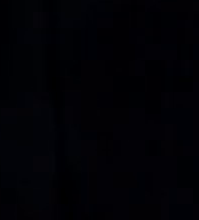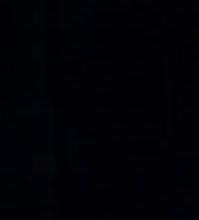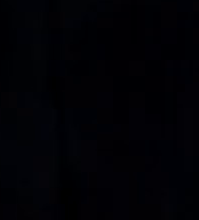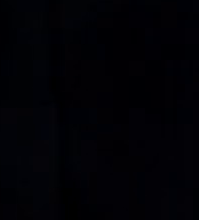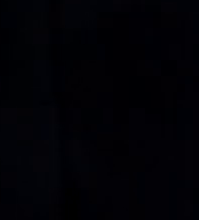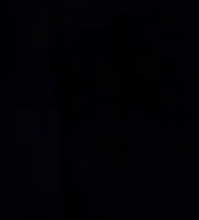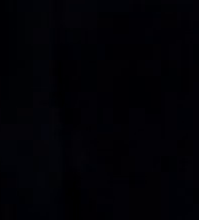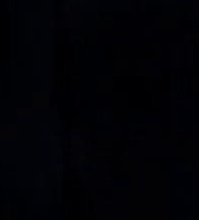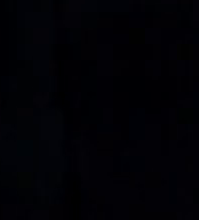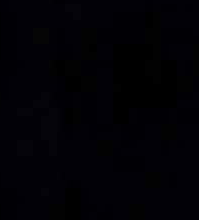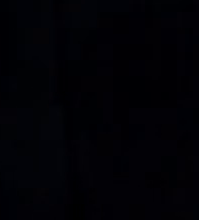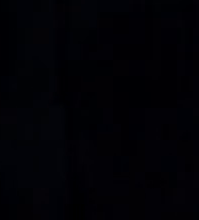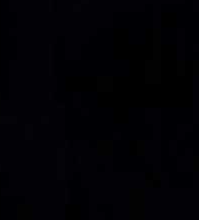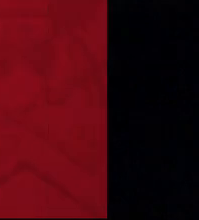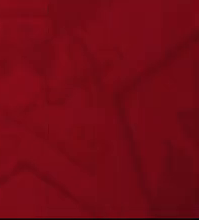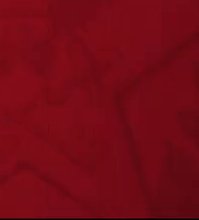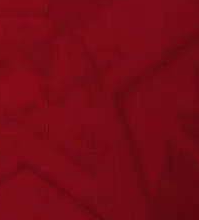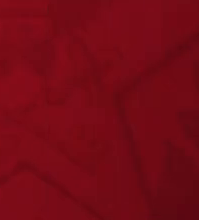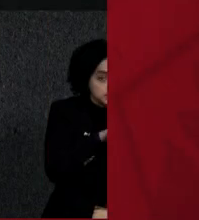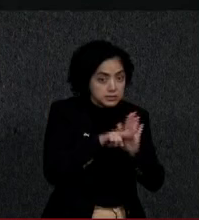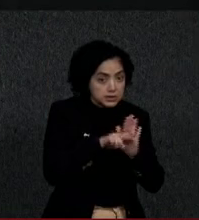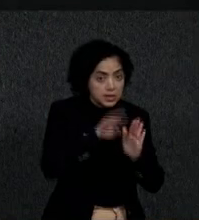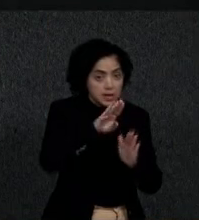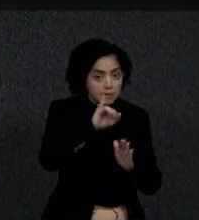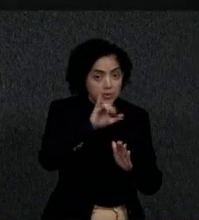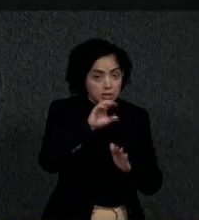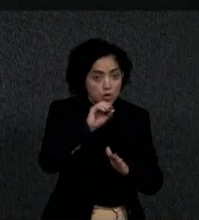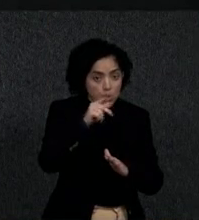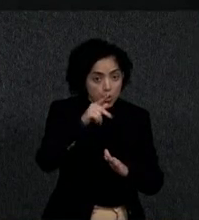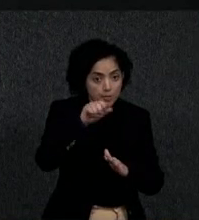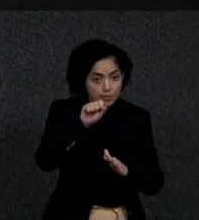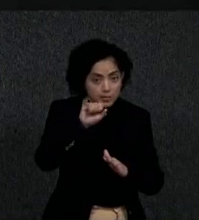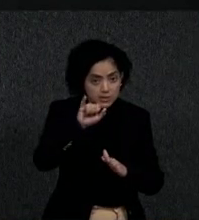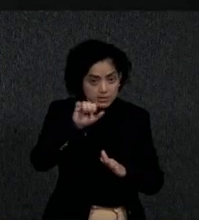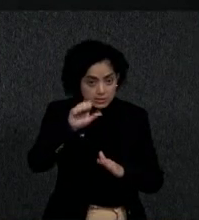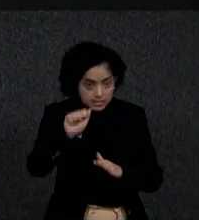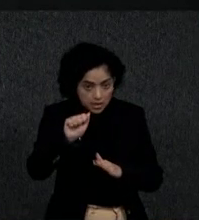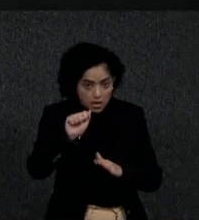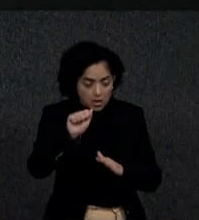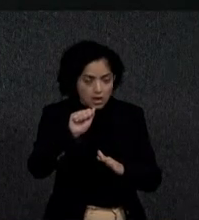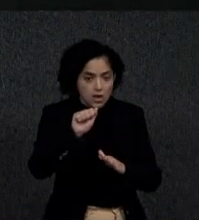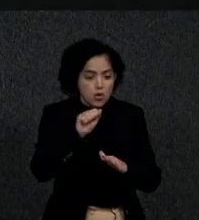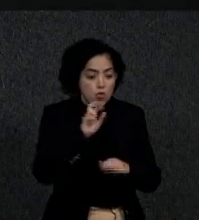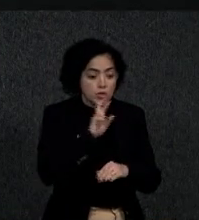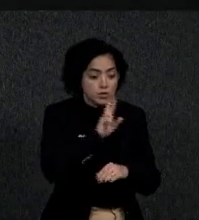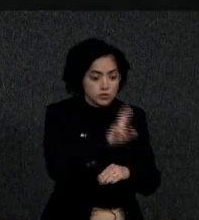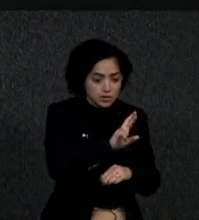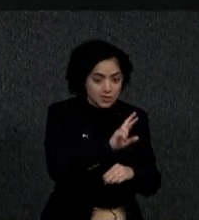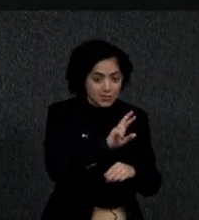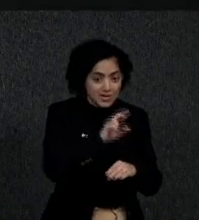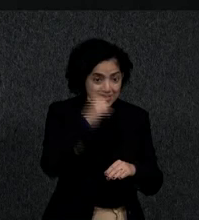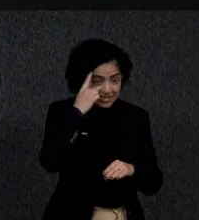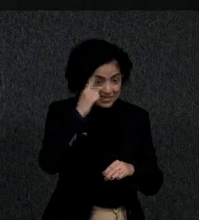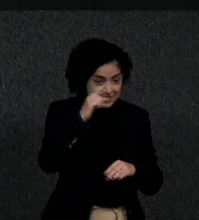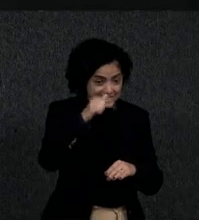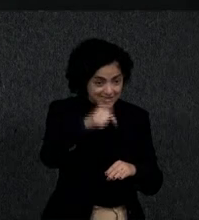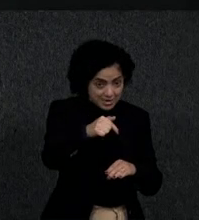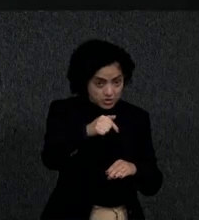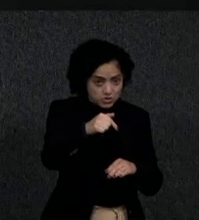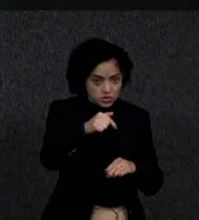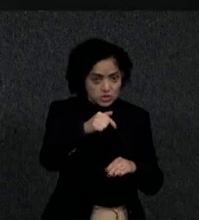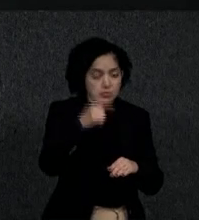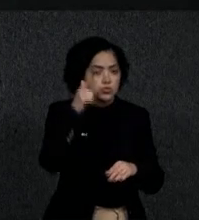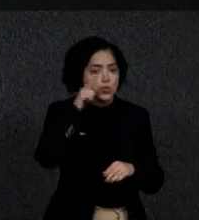nas filas para tratamentos oncológicos. As mulheres, ano passado, na pandemia,